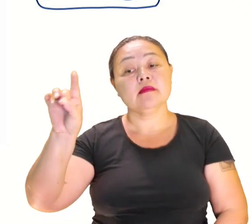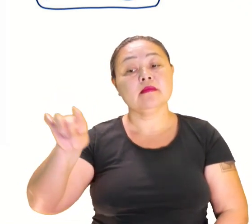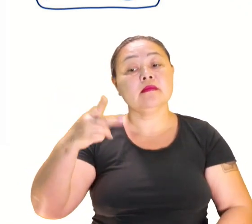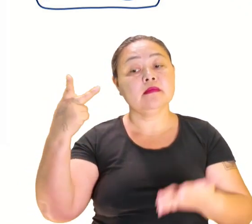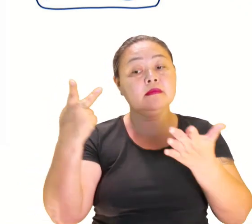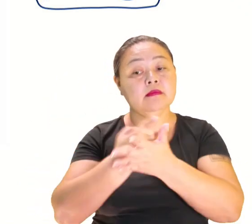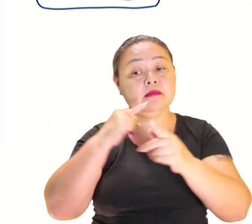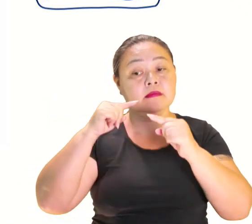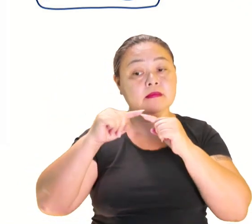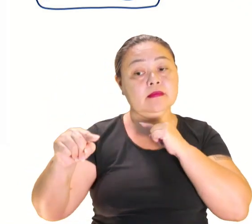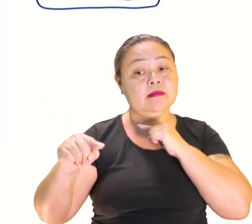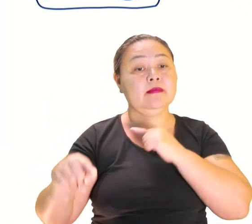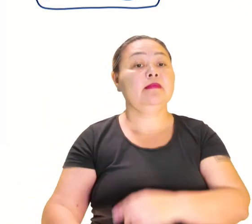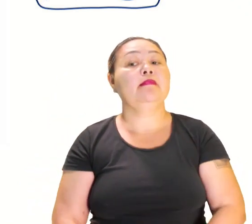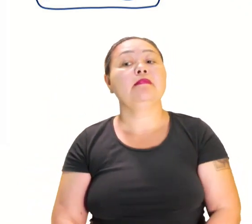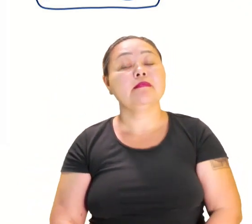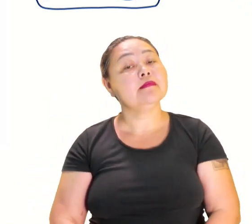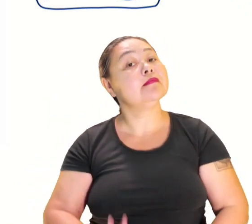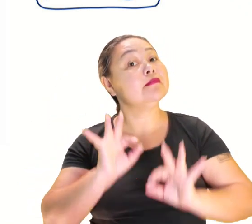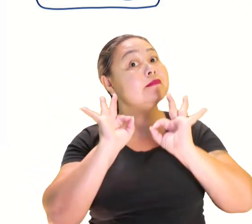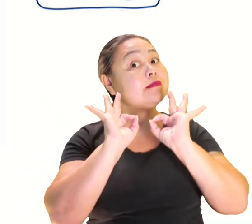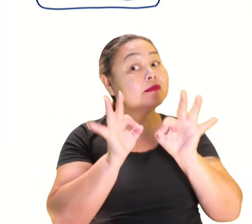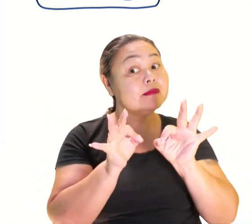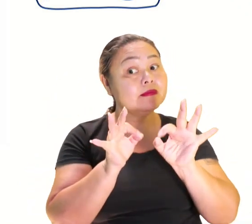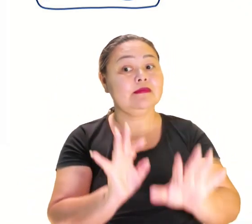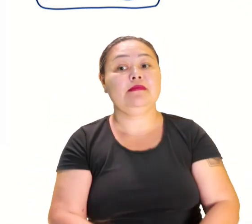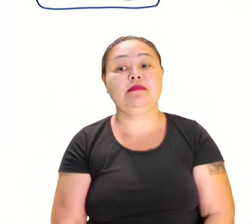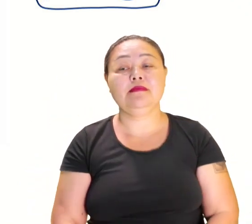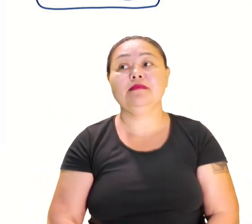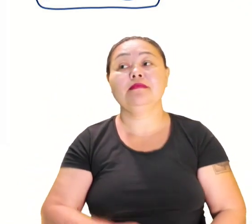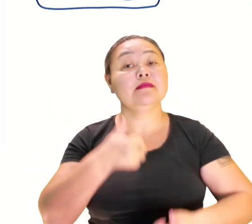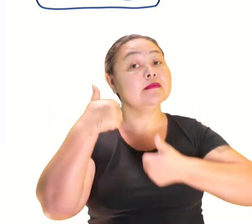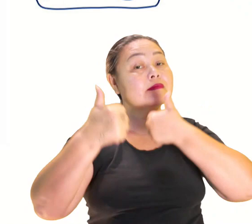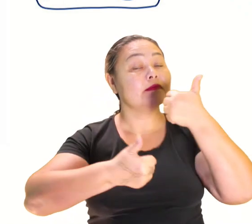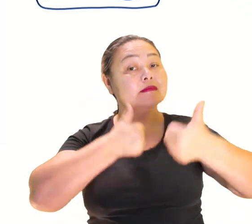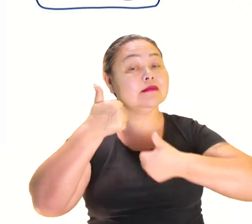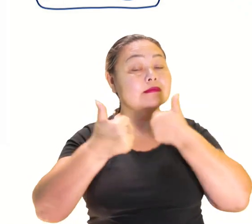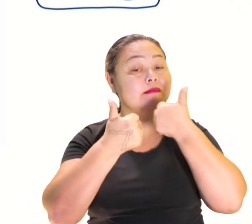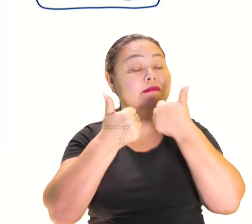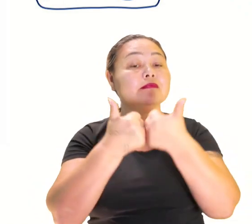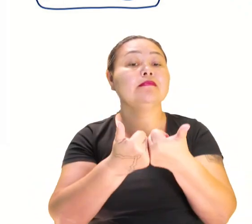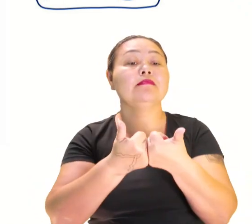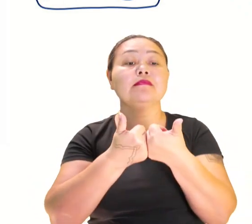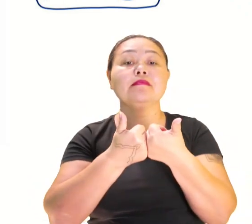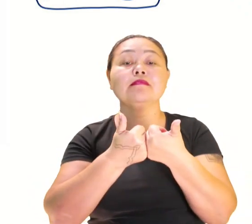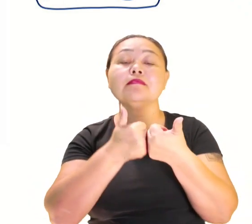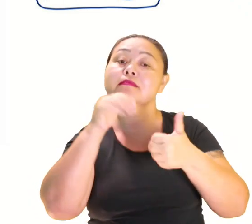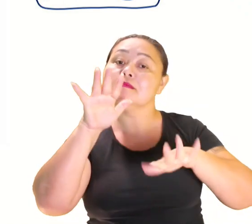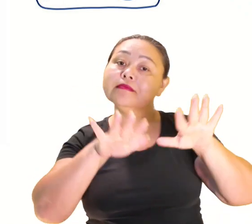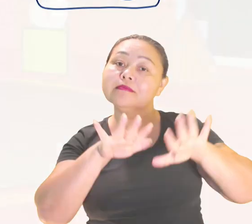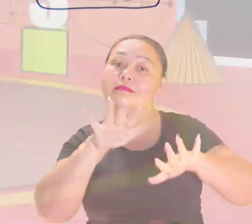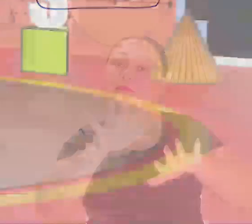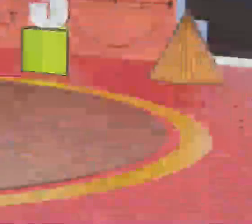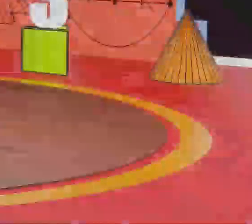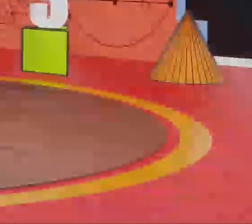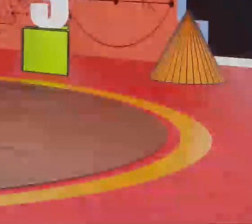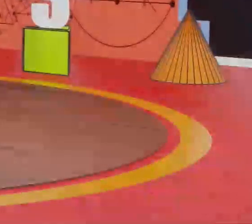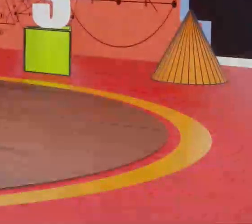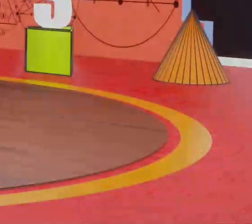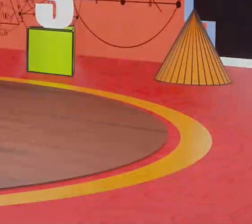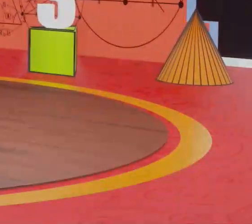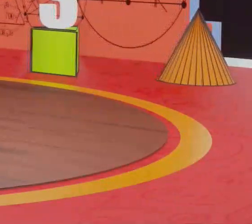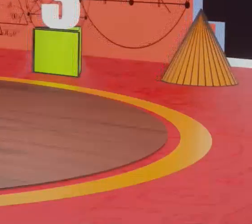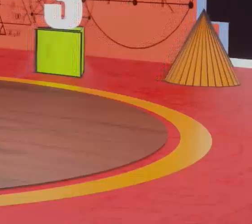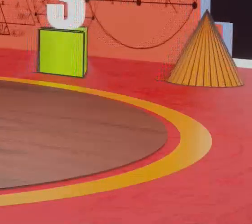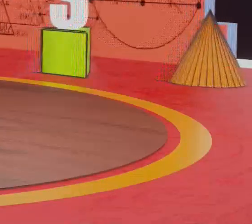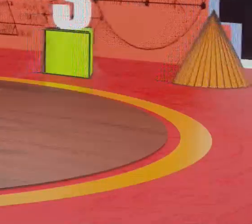a incorreta. Certo? Certinho. Beleza, beleza? Algumas são um pouquinho mais difíceis de analisar,